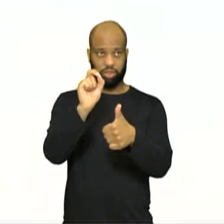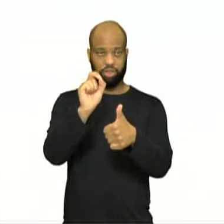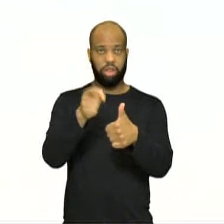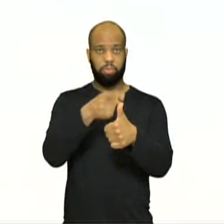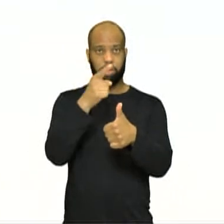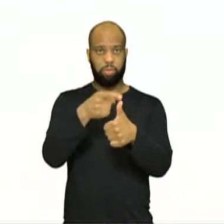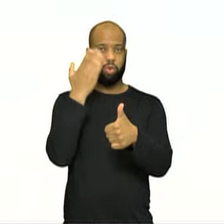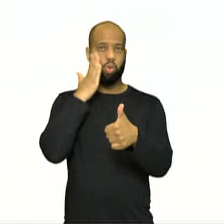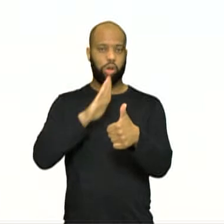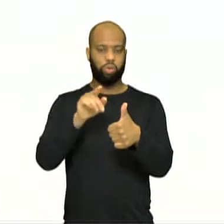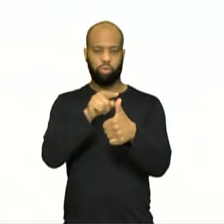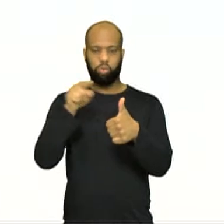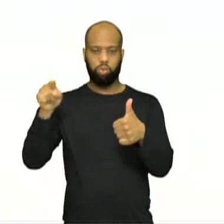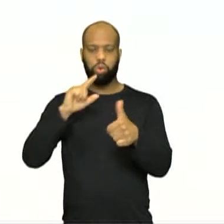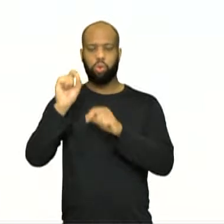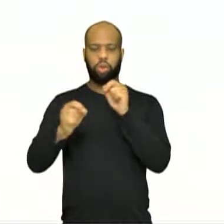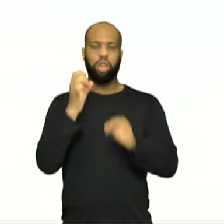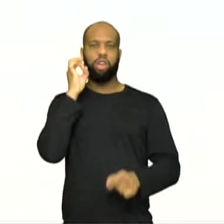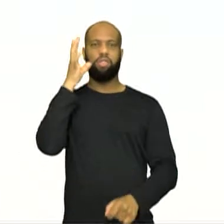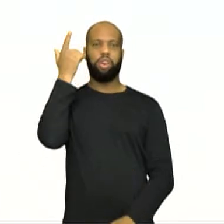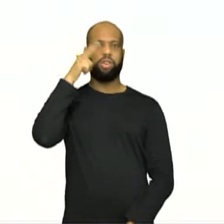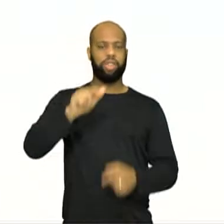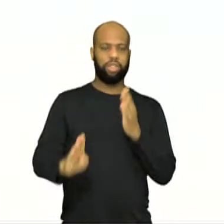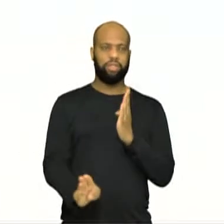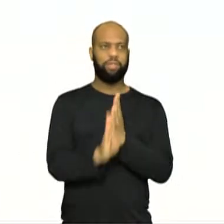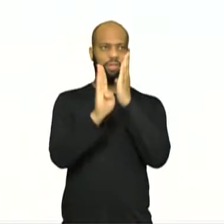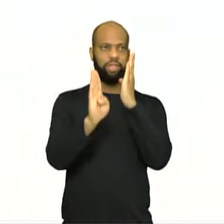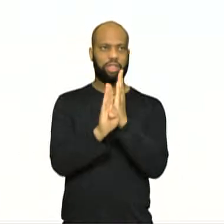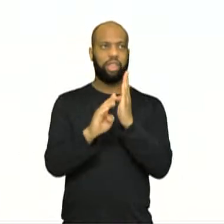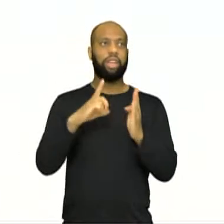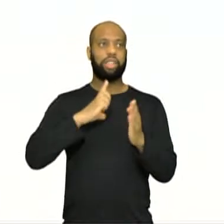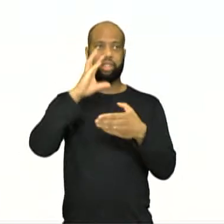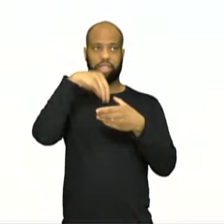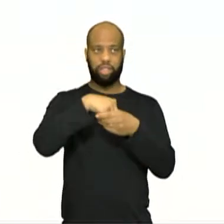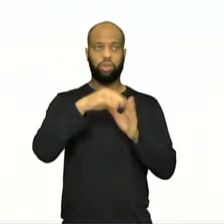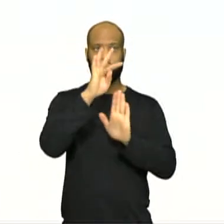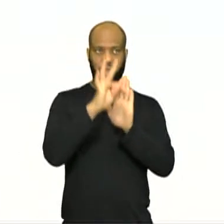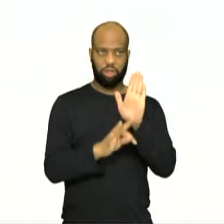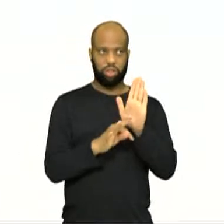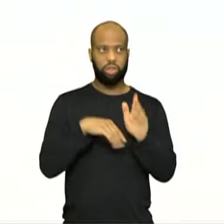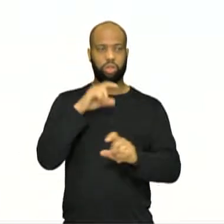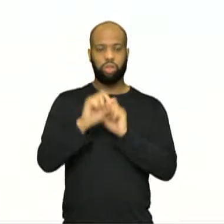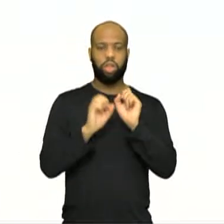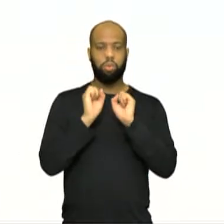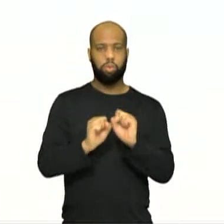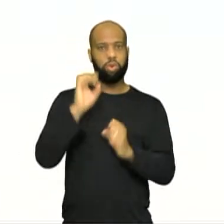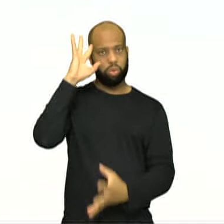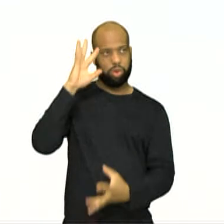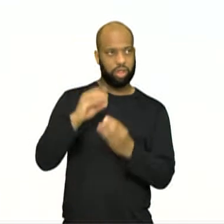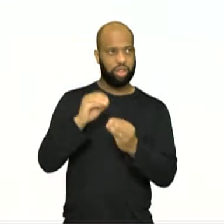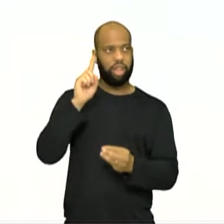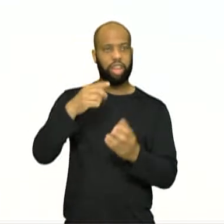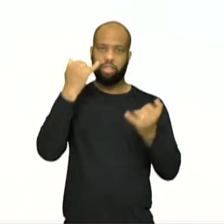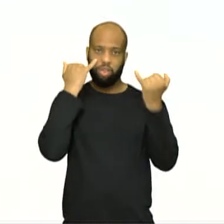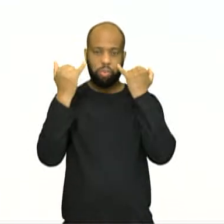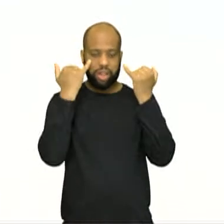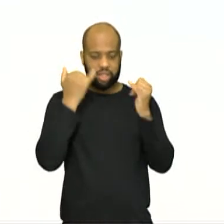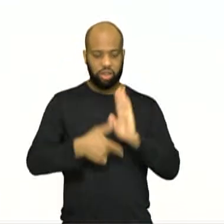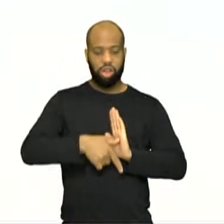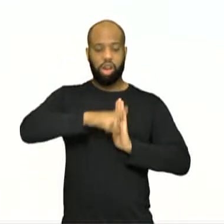de mais fácil identificação, estando sugeridos no texto. Pressuposto a gente pode entender como uma informação